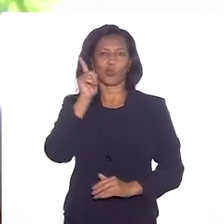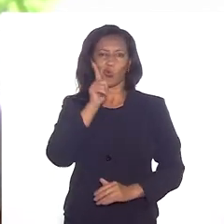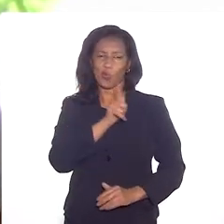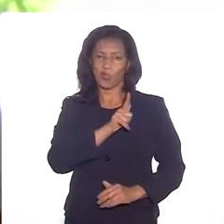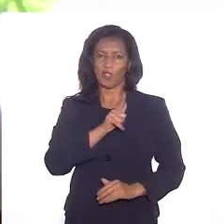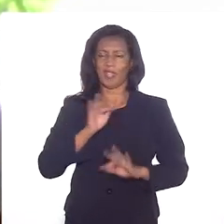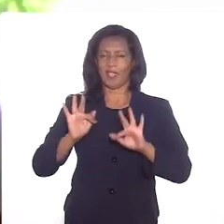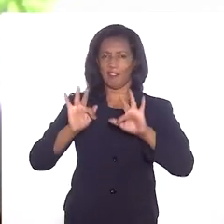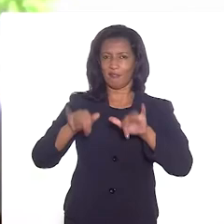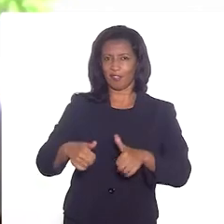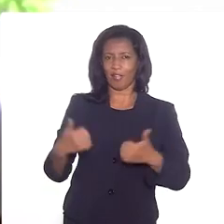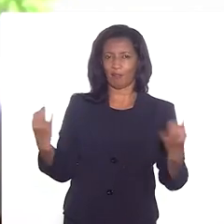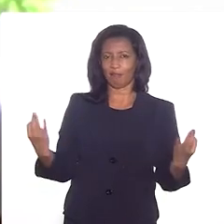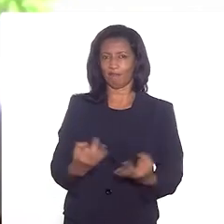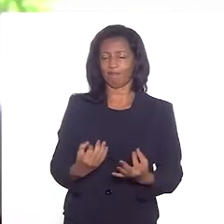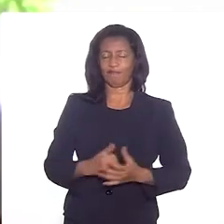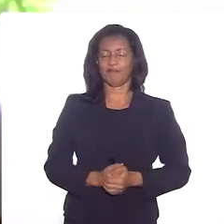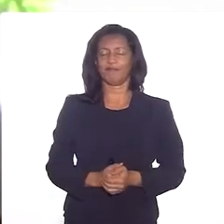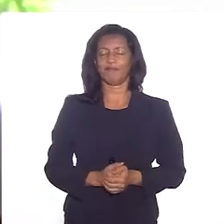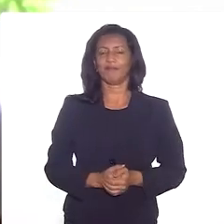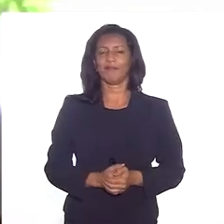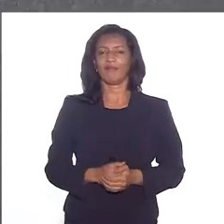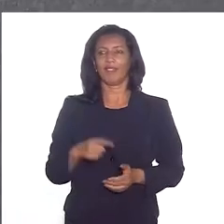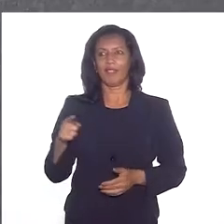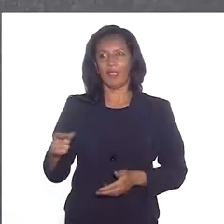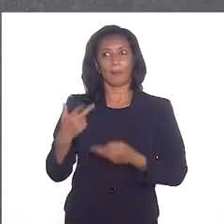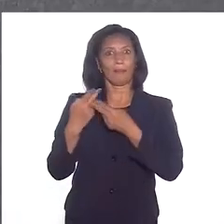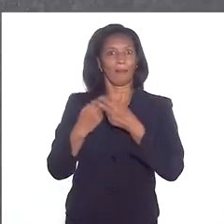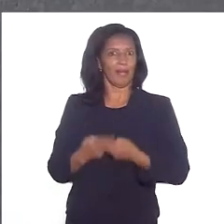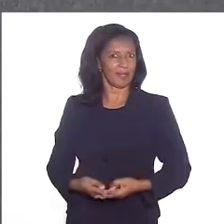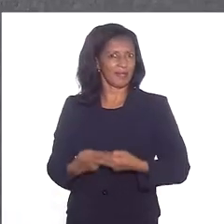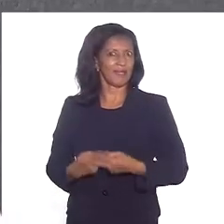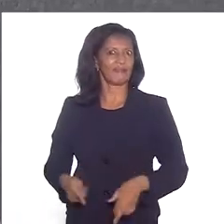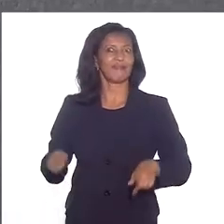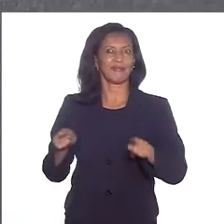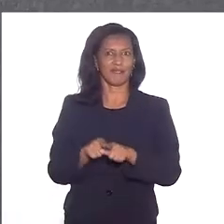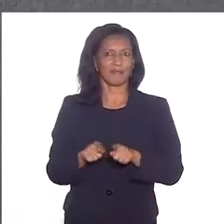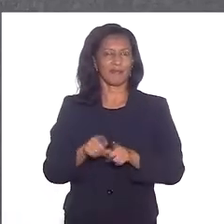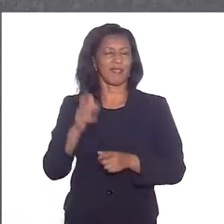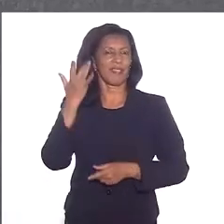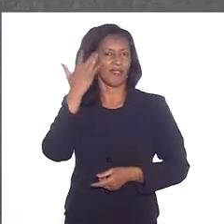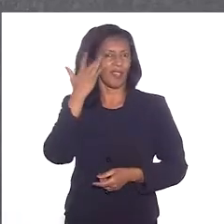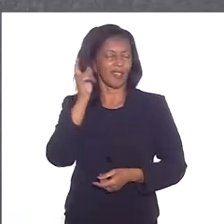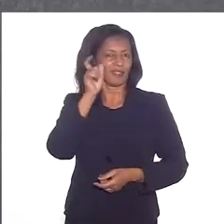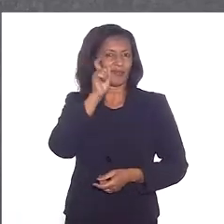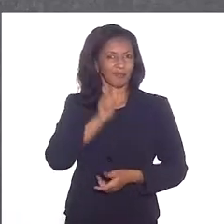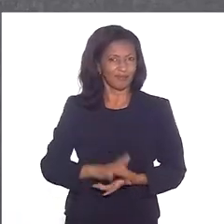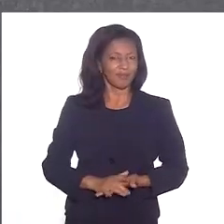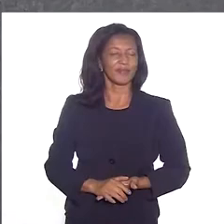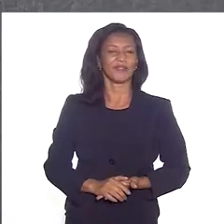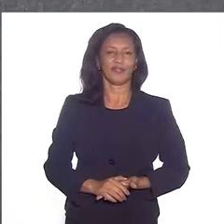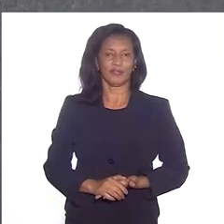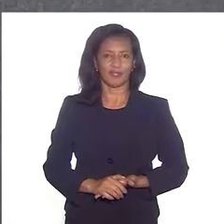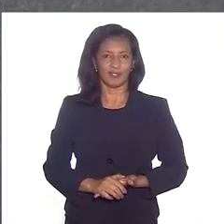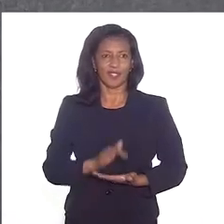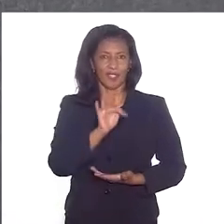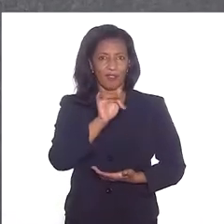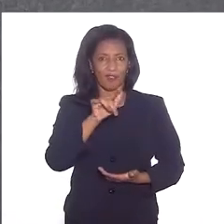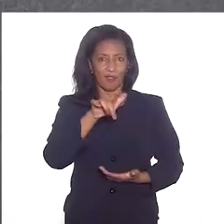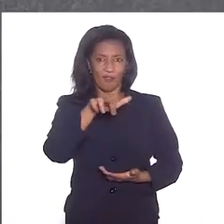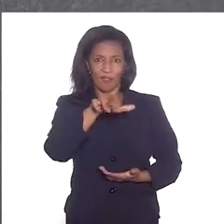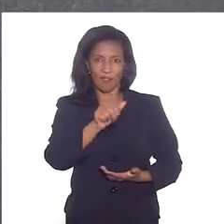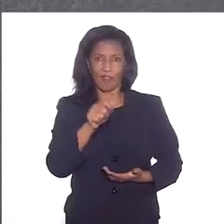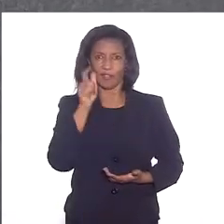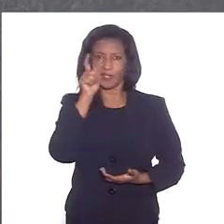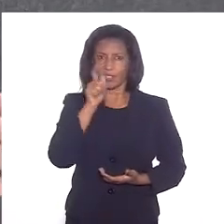gente consegue chegar na perfeição com certeza. É prática e a paciência, né? Isso eu acho que é Bastante. interessante. É interessante, né,